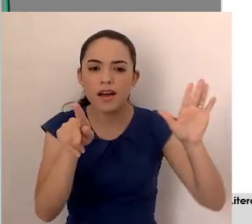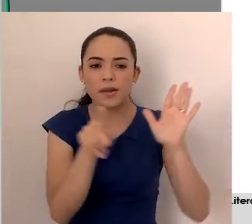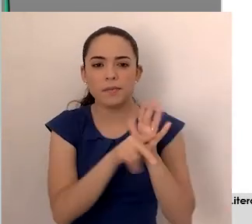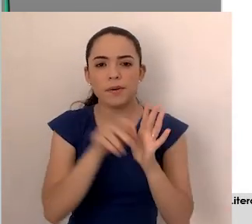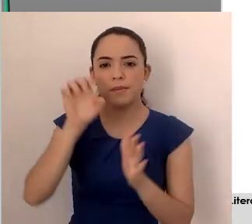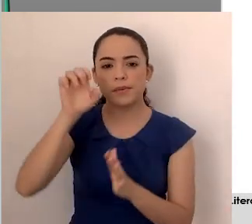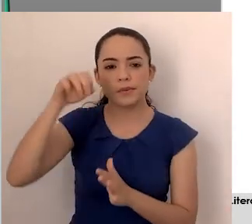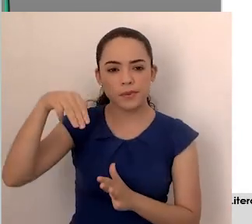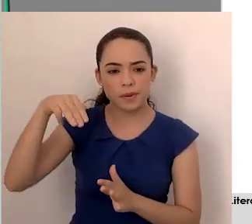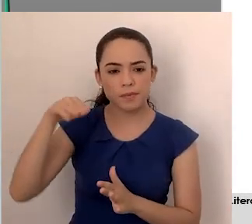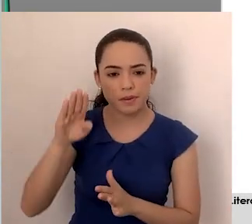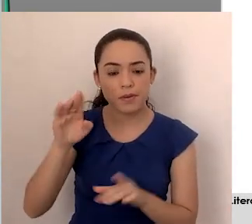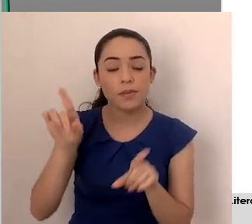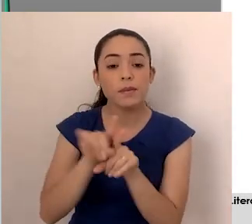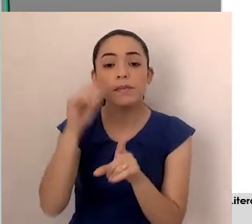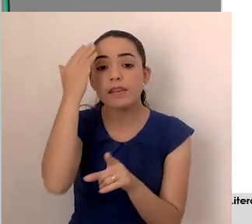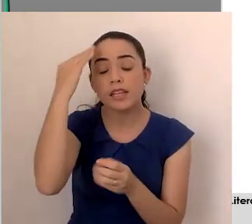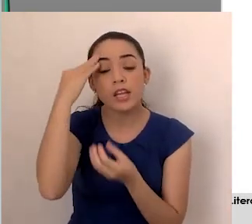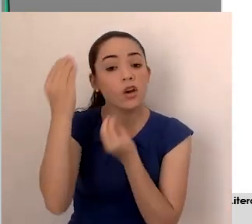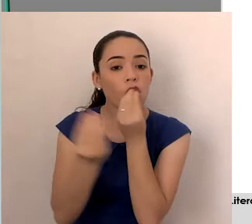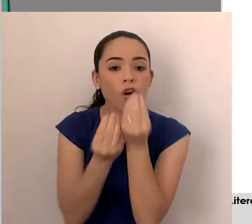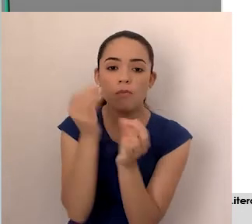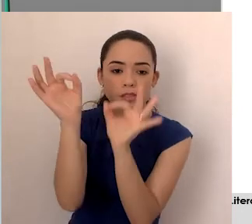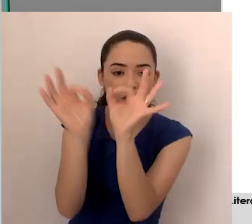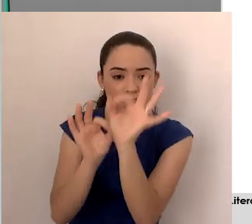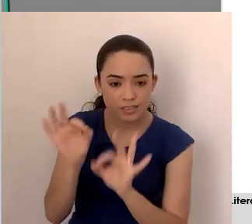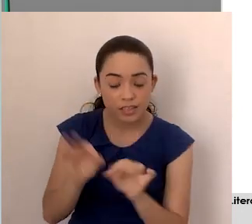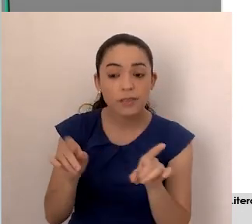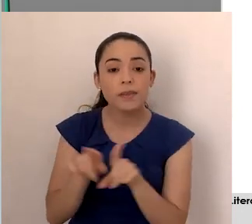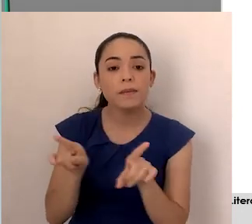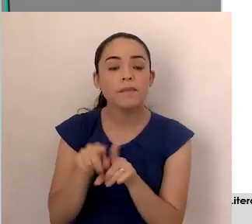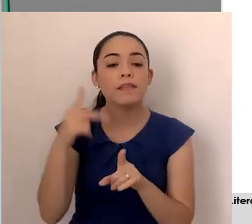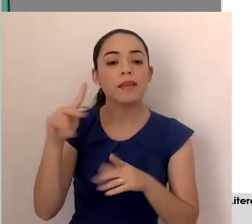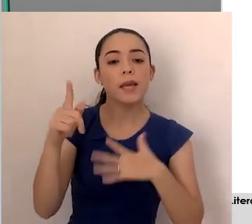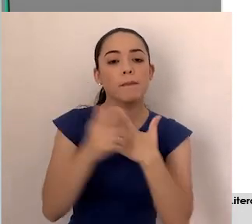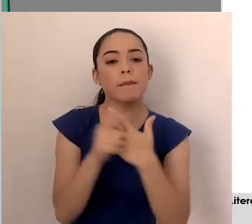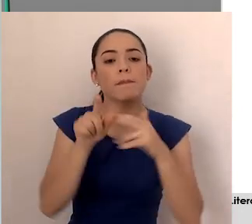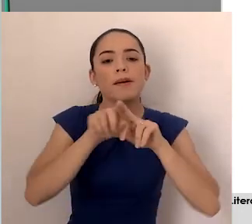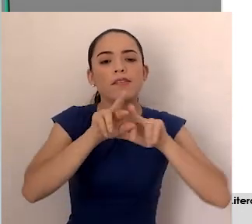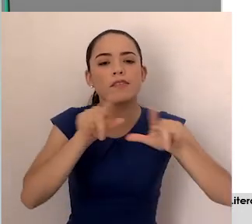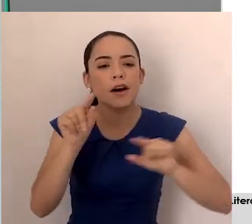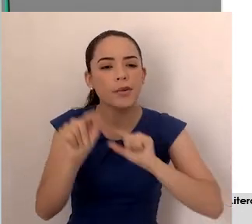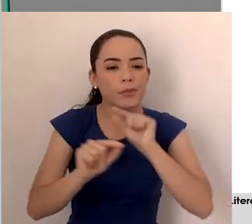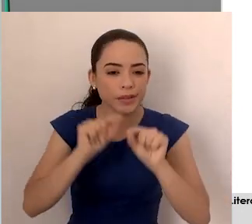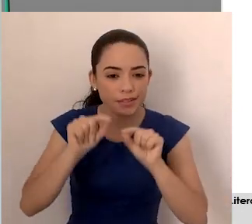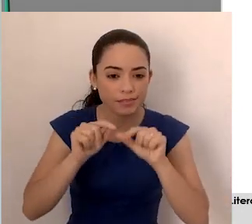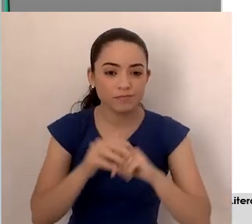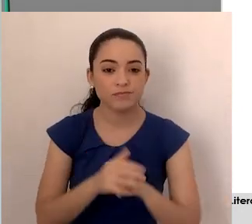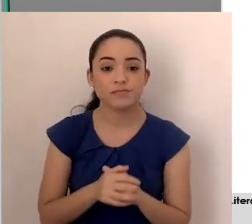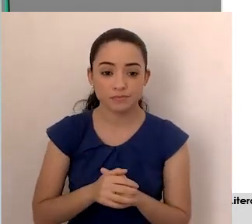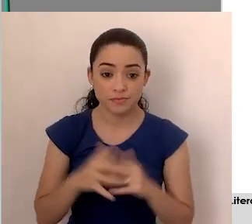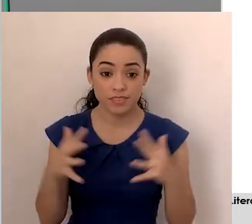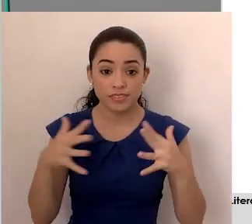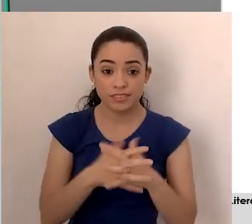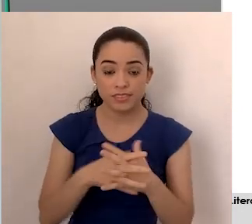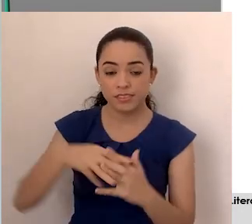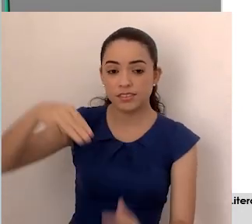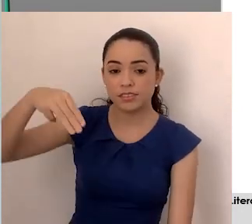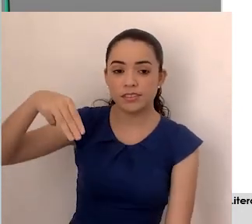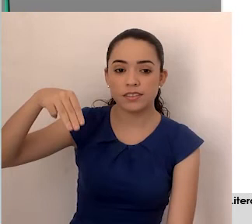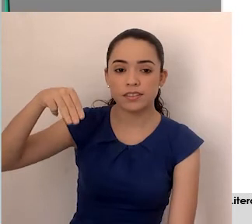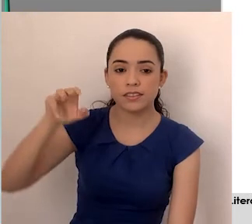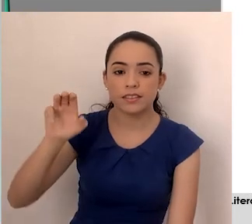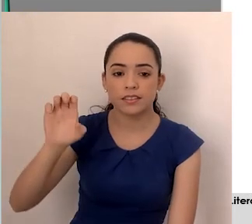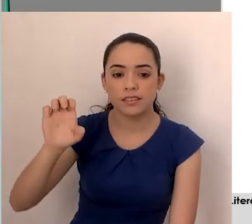as características do tecido mesenquimal e mucoso embrionários, compreender a sua classificação e entender as suas funções.